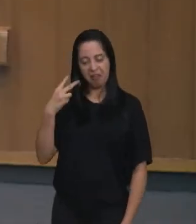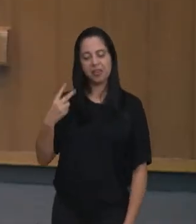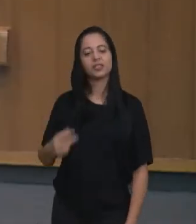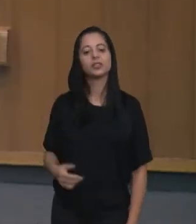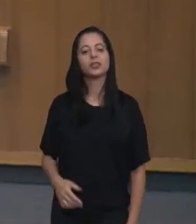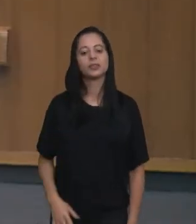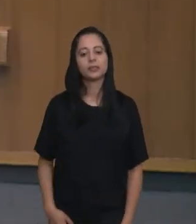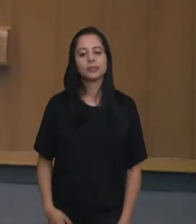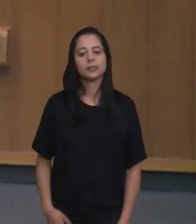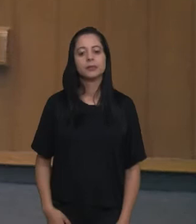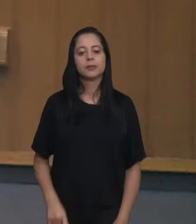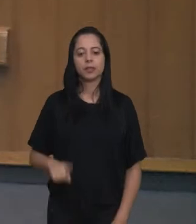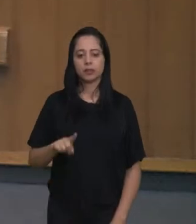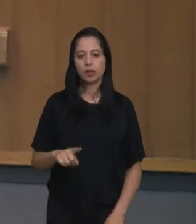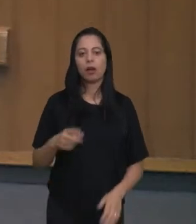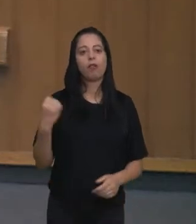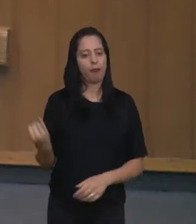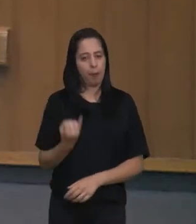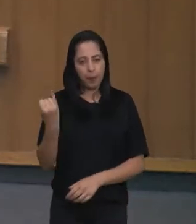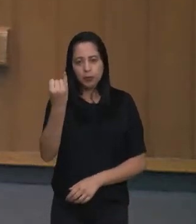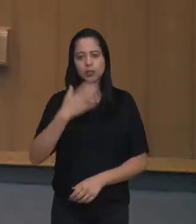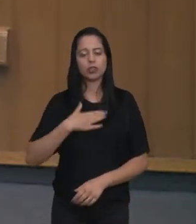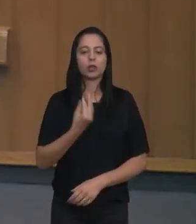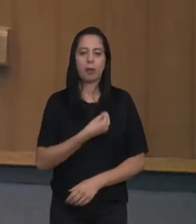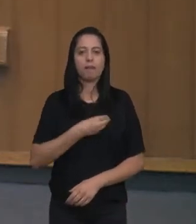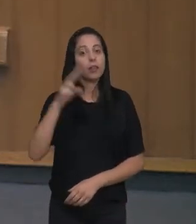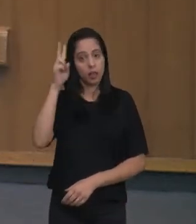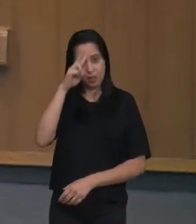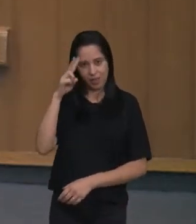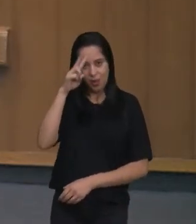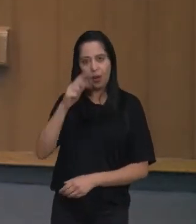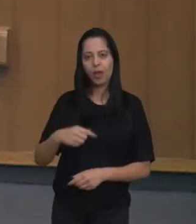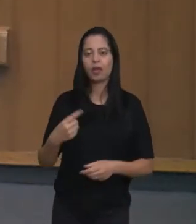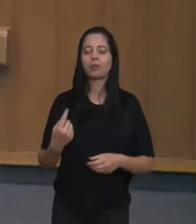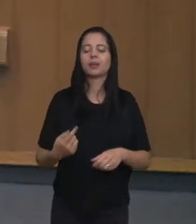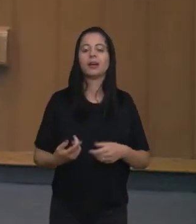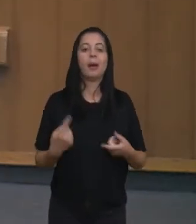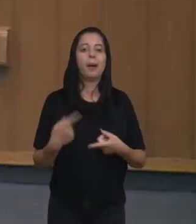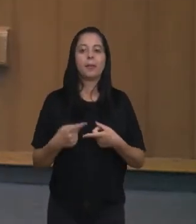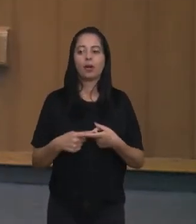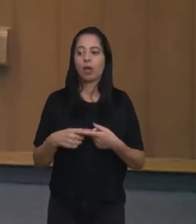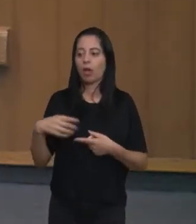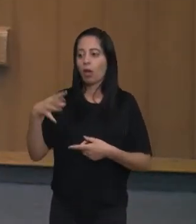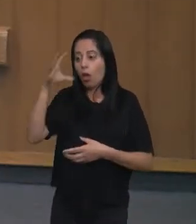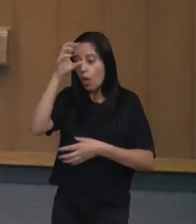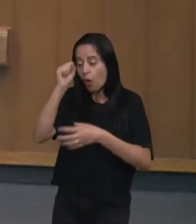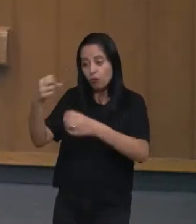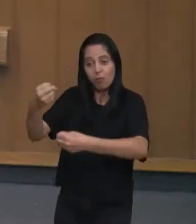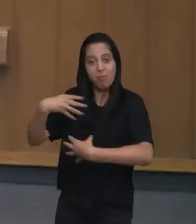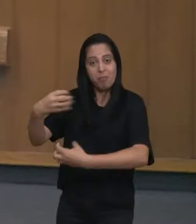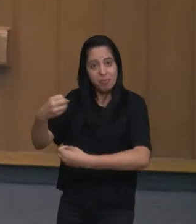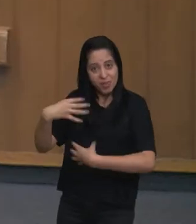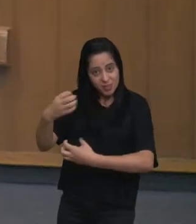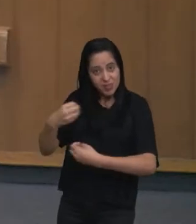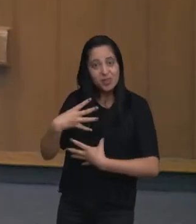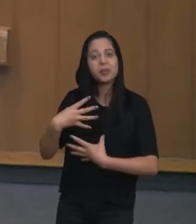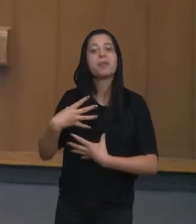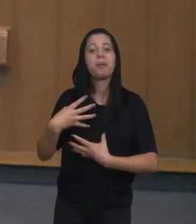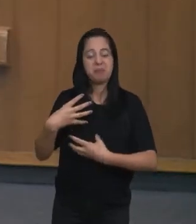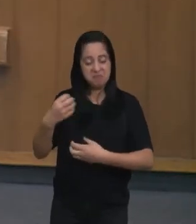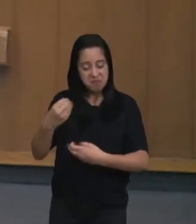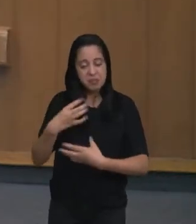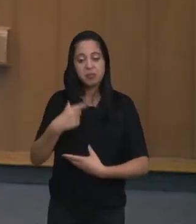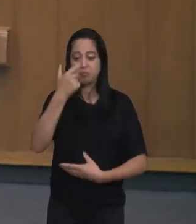né? Foi uma época muito importante. Eu me lembro muito bem dos momentos onde eu pude aprender junto com você ali, né, me ensinando